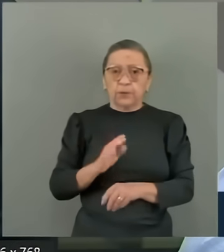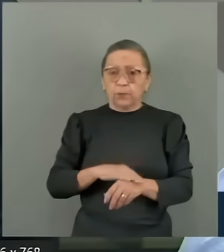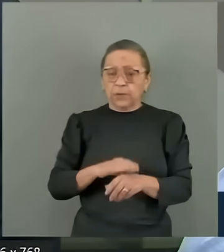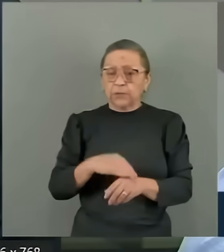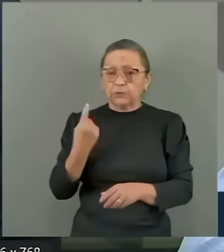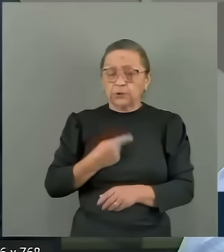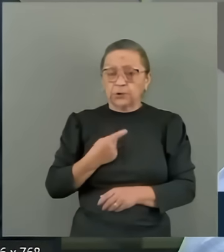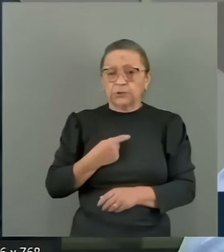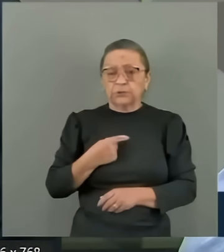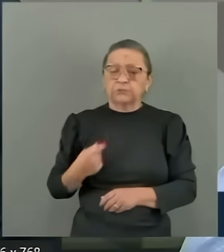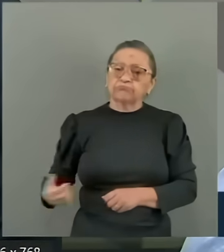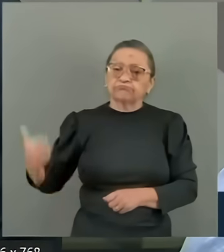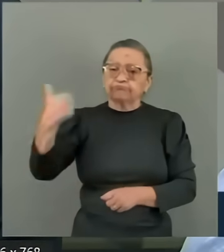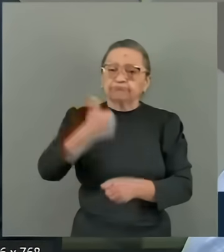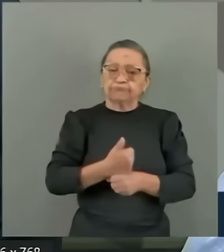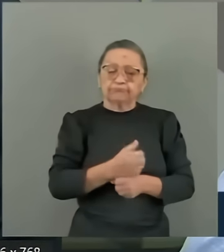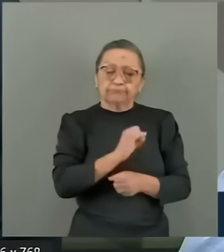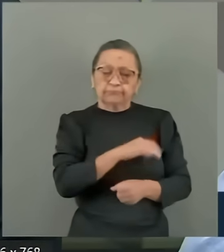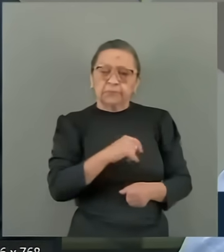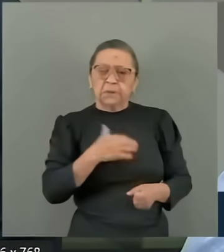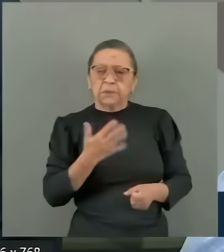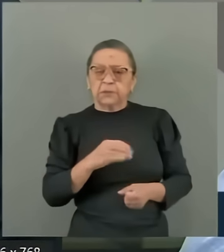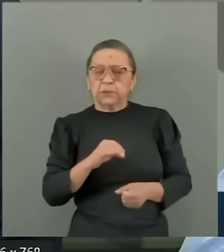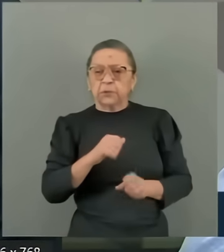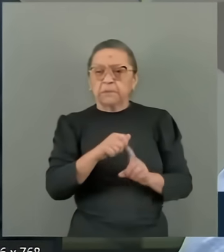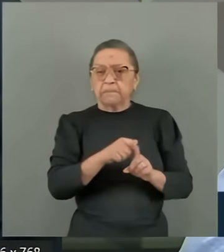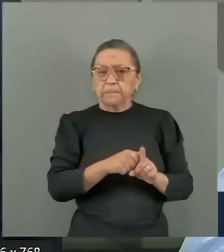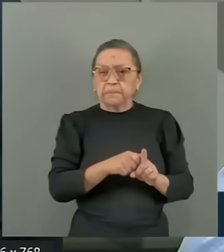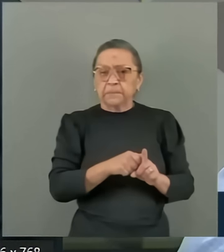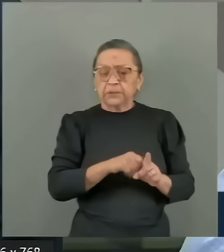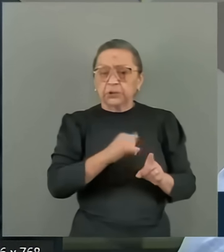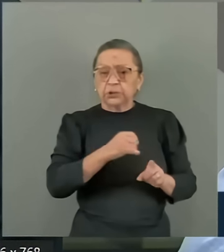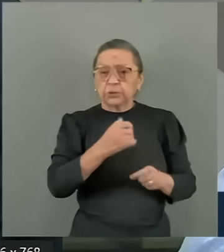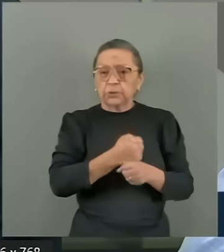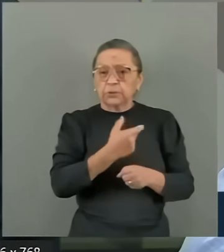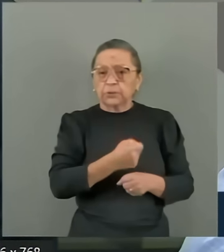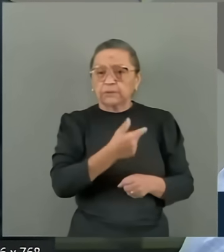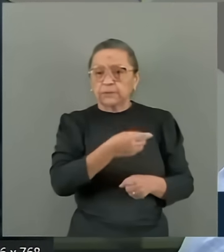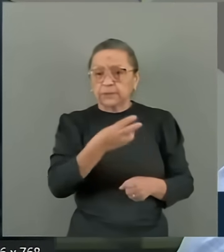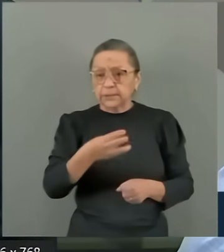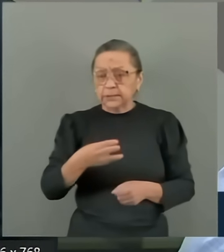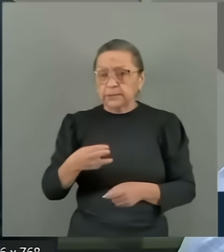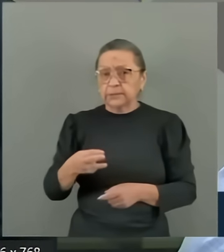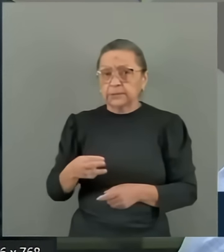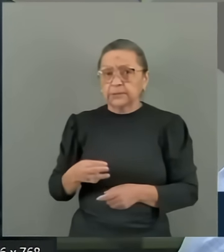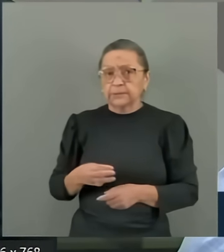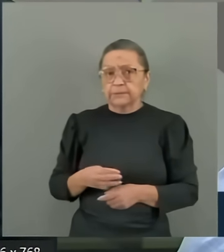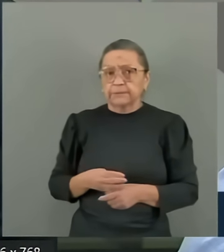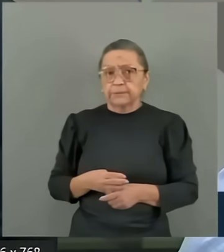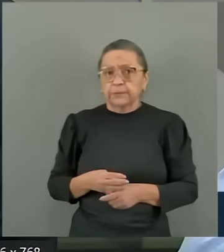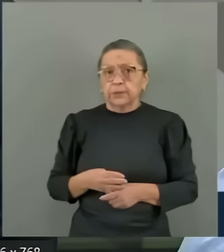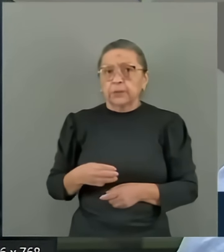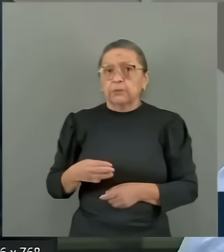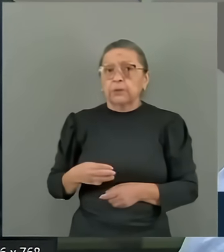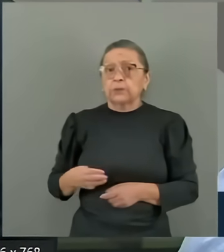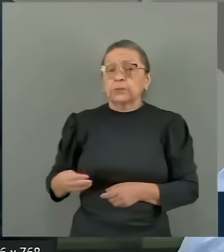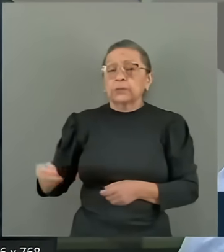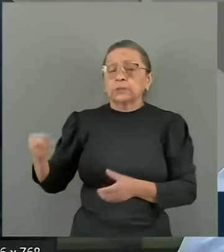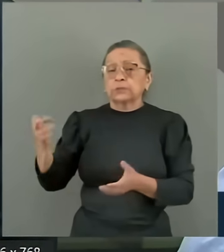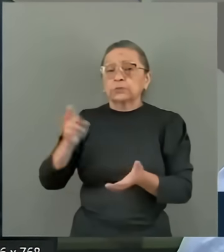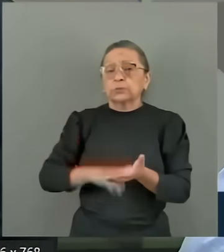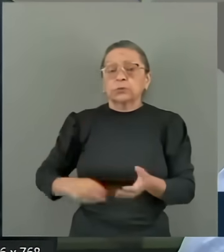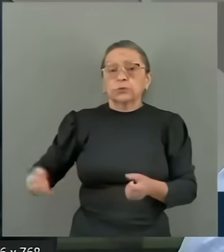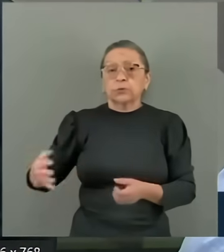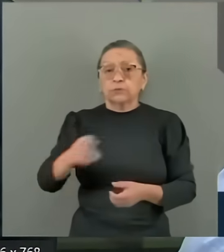no INSS, estava aproximadamente, em janeiro de 2023, quando o novo governo entrou, estava